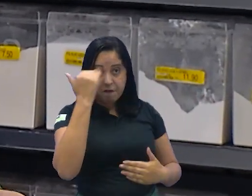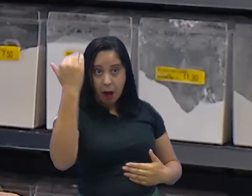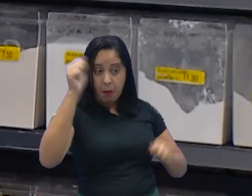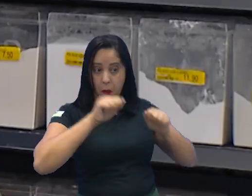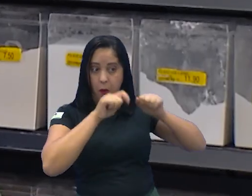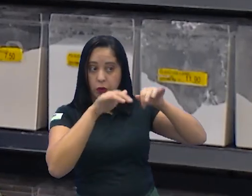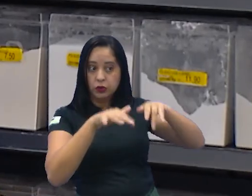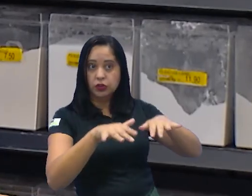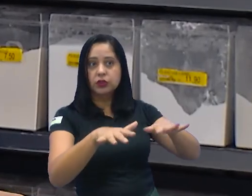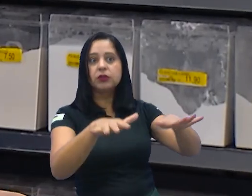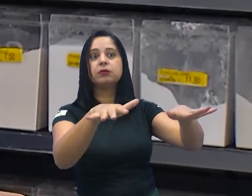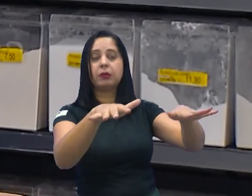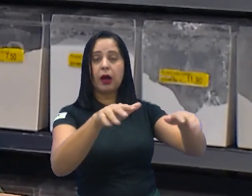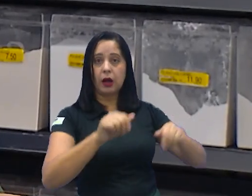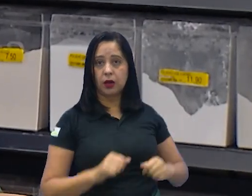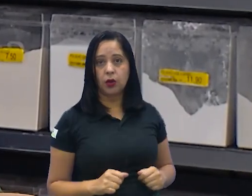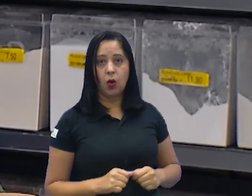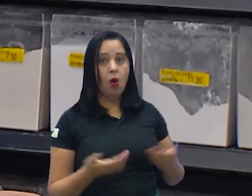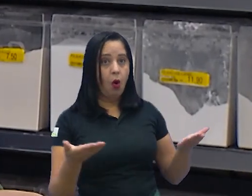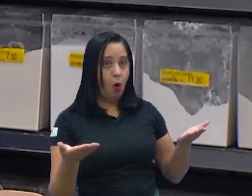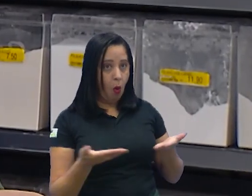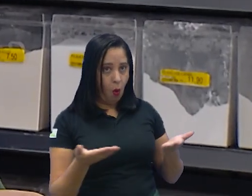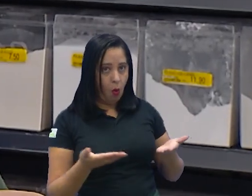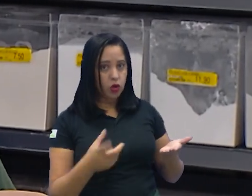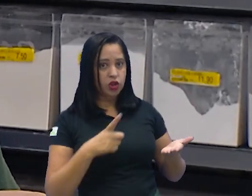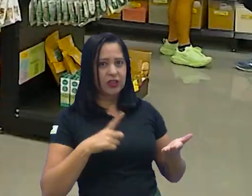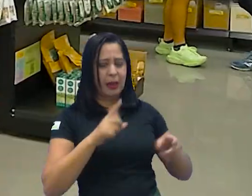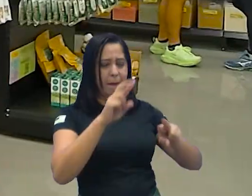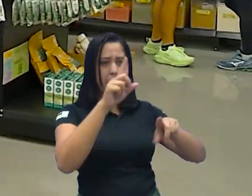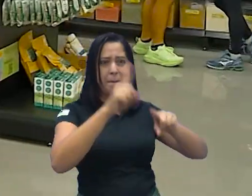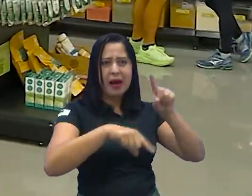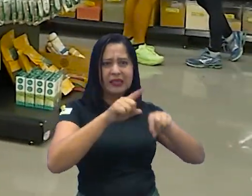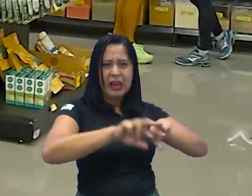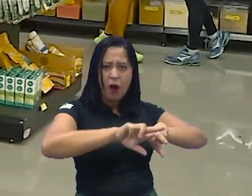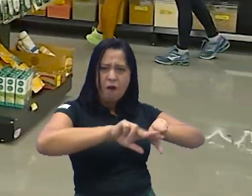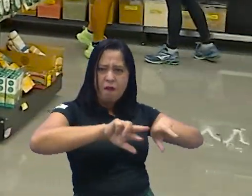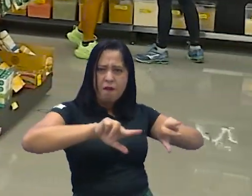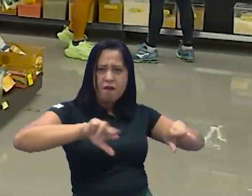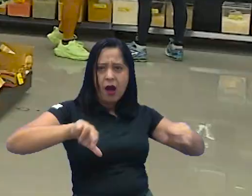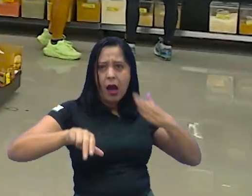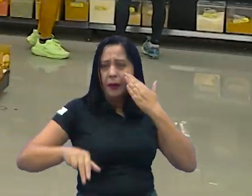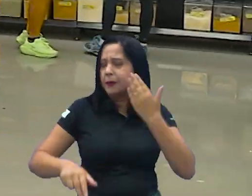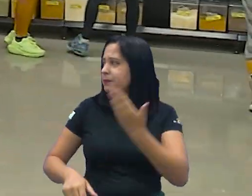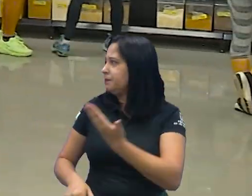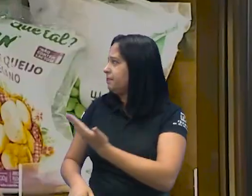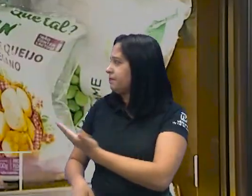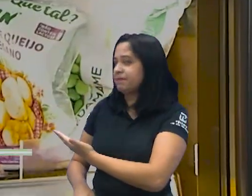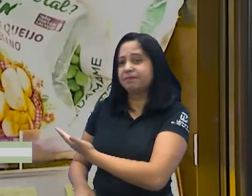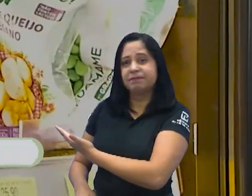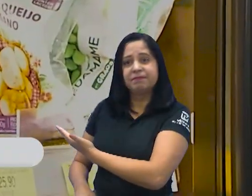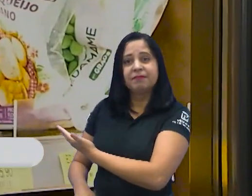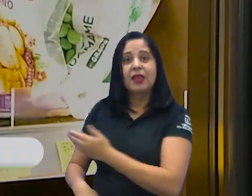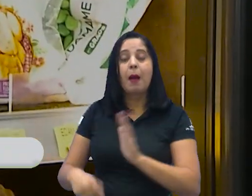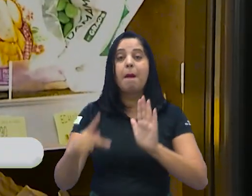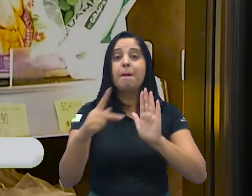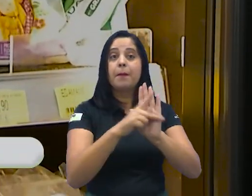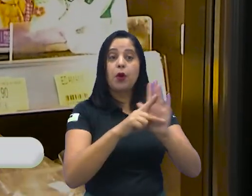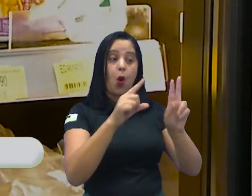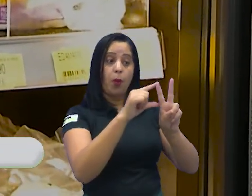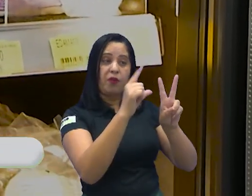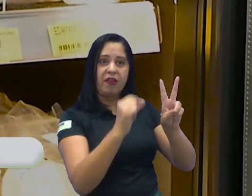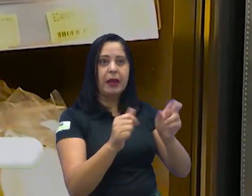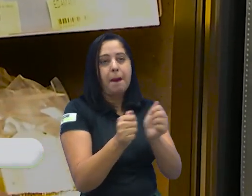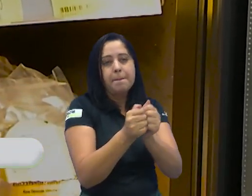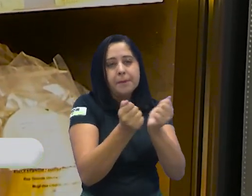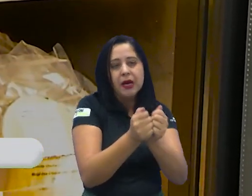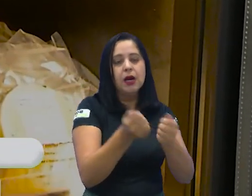né? Hoje a gente tem diversos produtos que atendem a essa classificação, né? Desde pães,